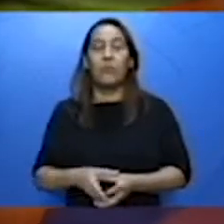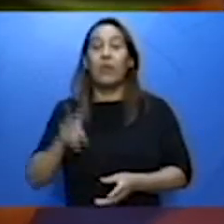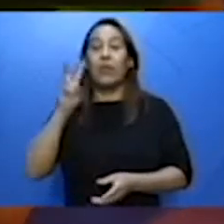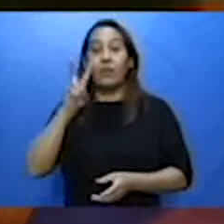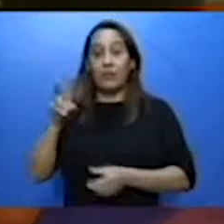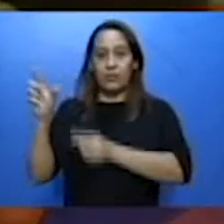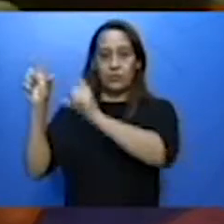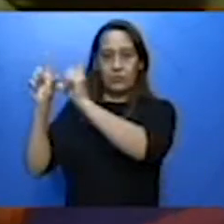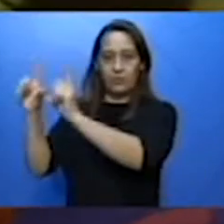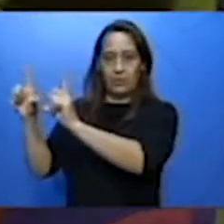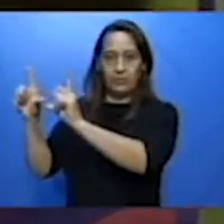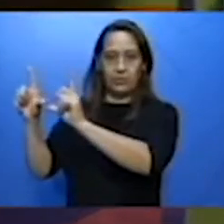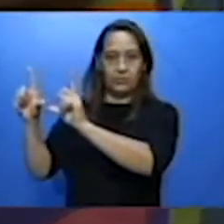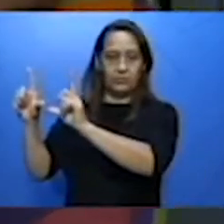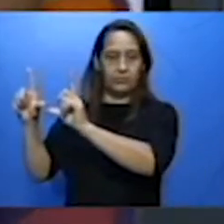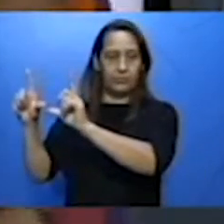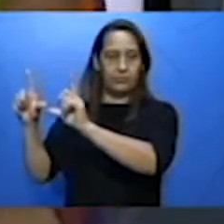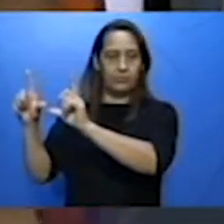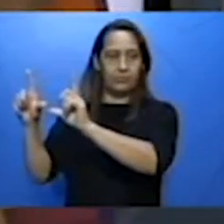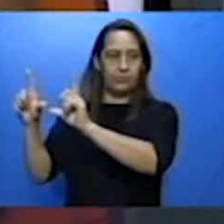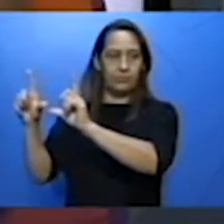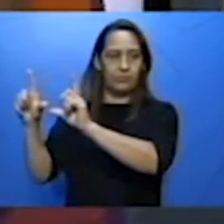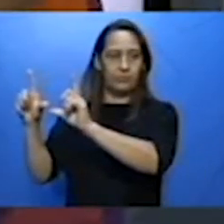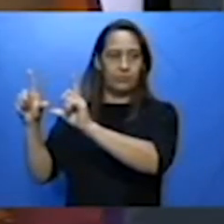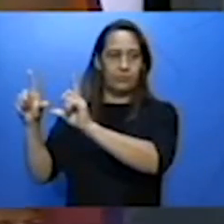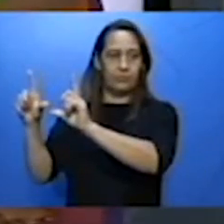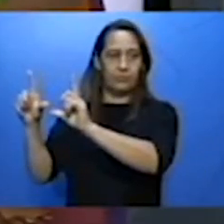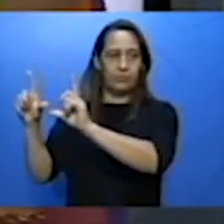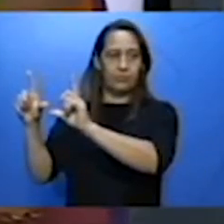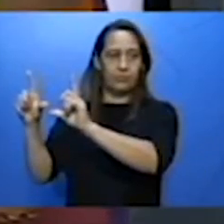lousa, gente. Olha a continha.